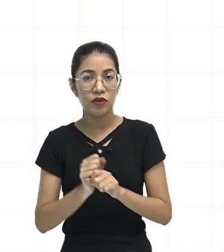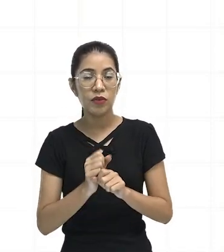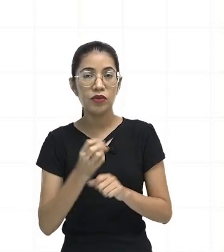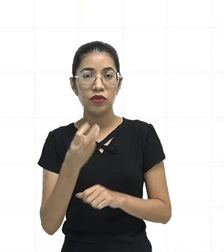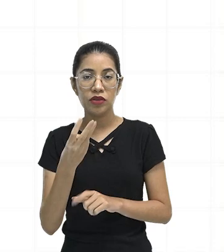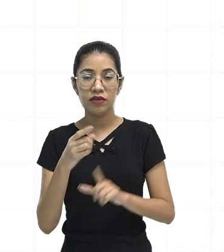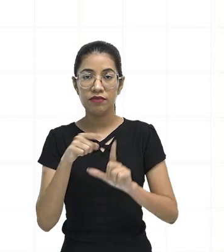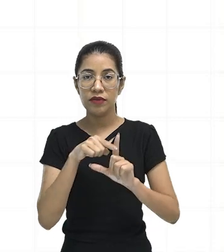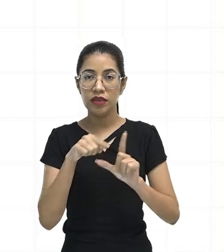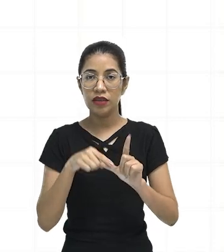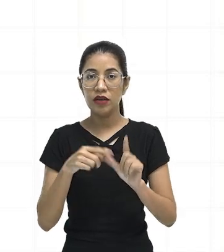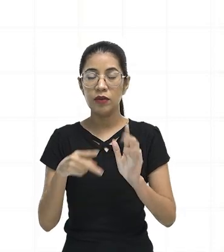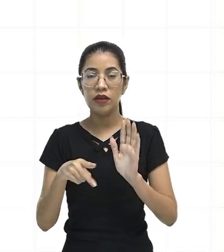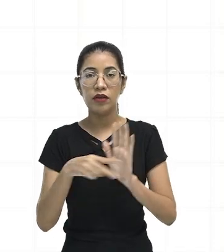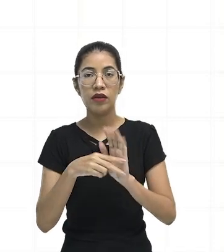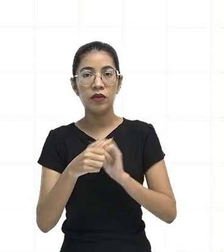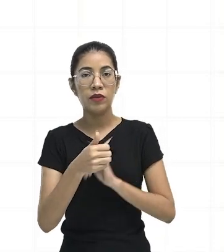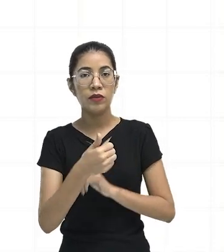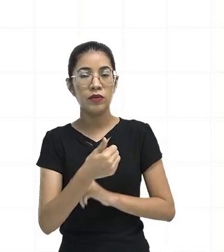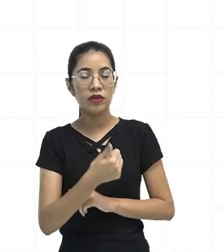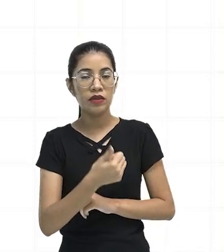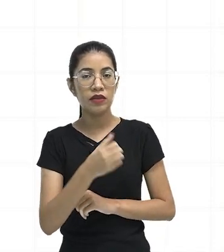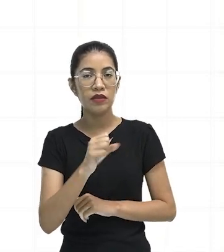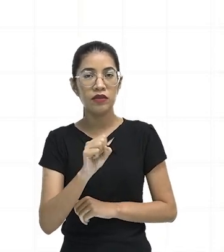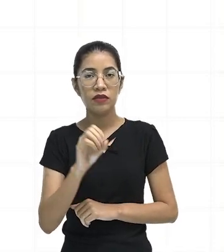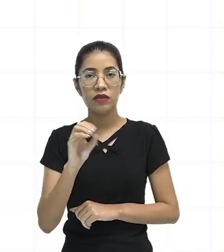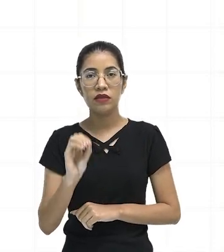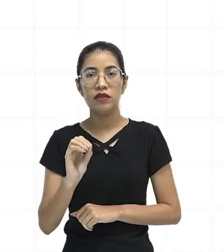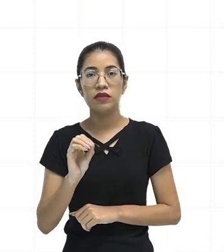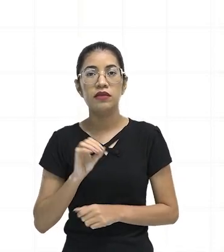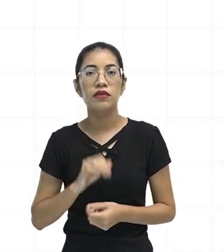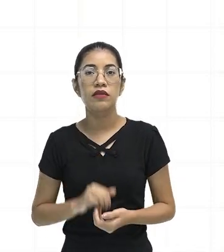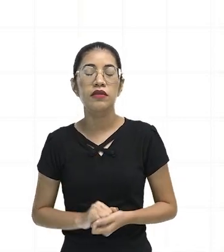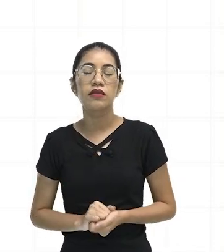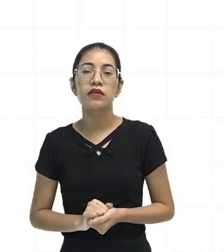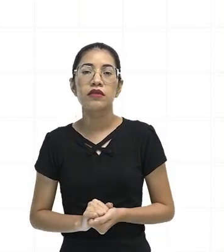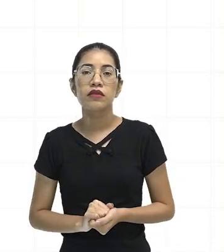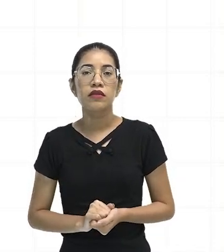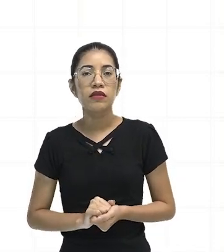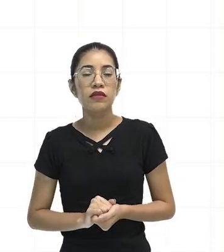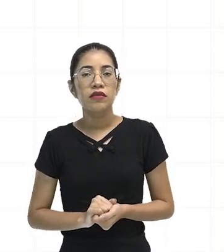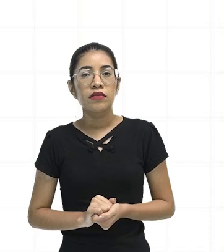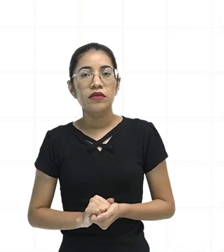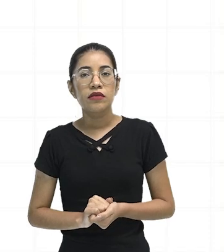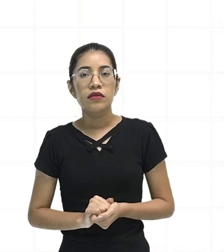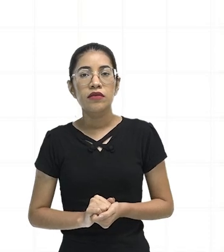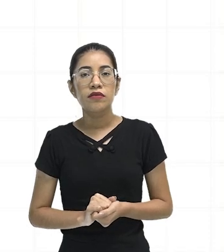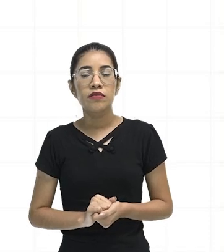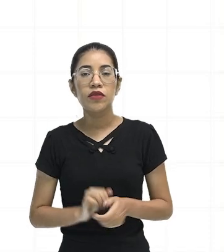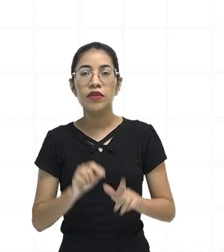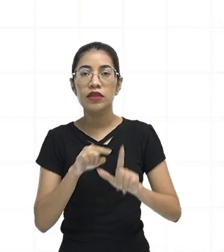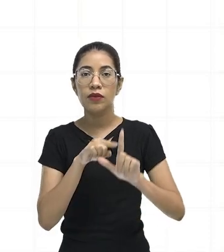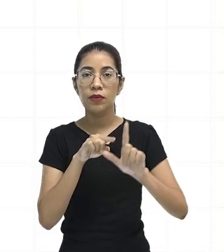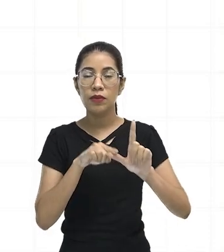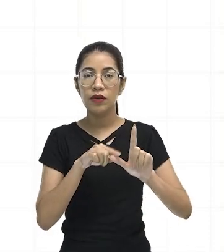ângulos será igual a 180 graus. Bem, eu vou chamar então de ângulo A,